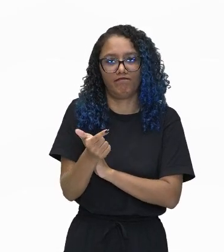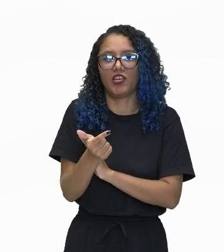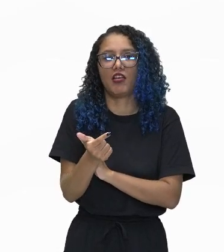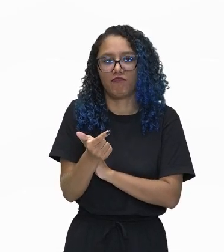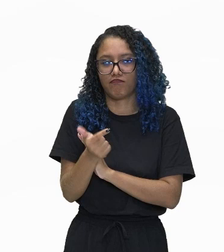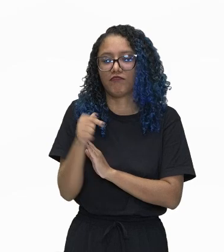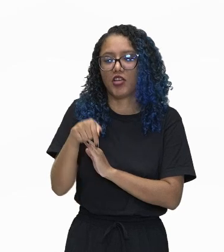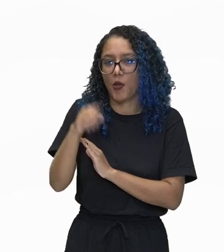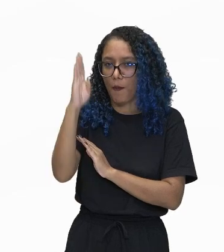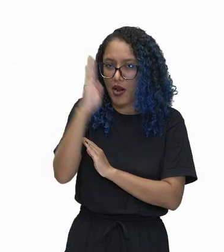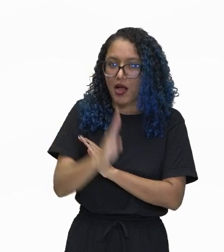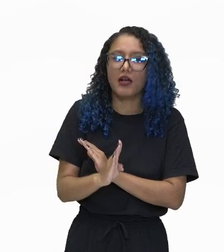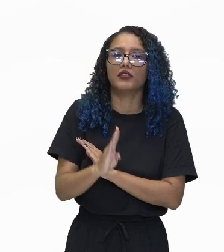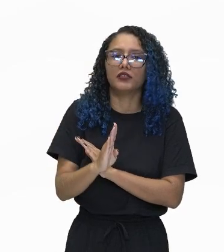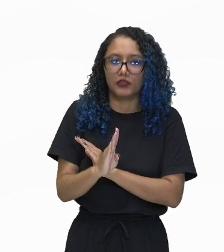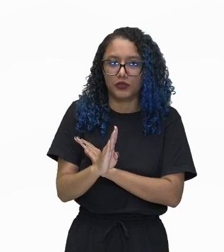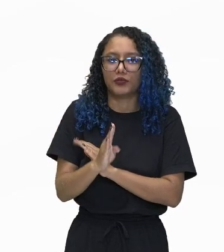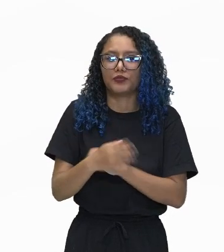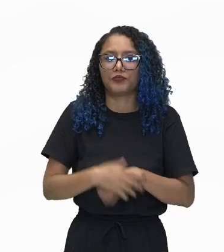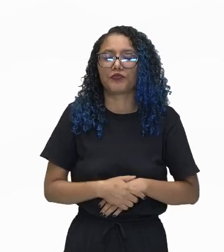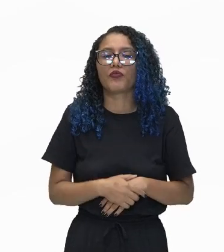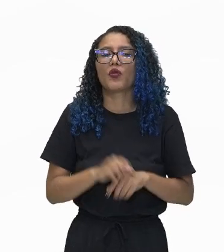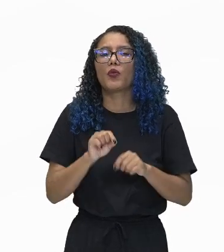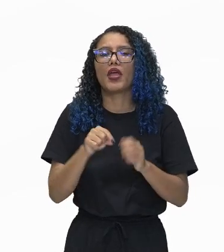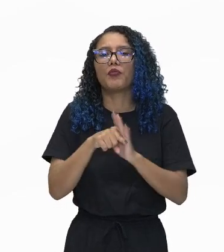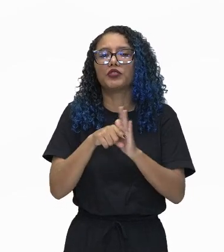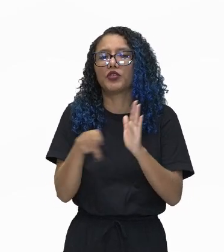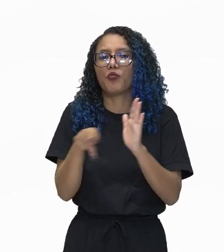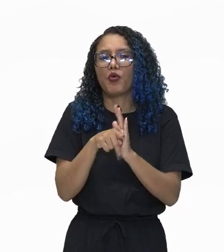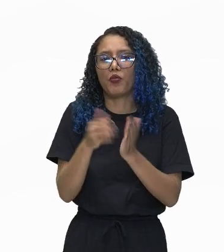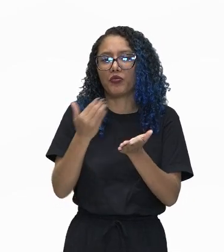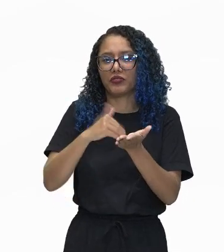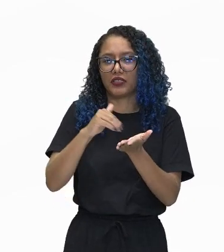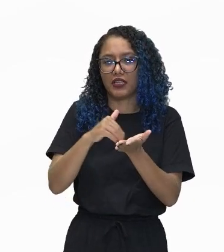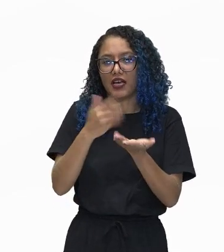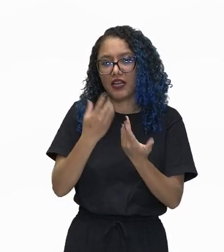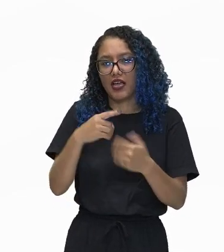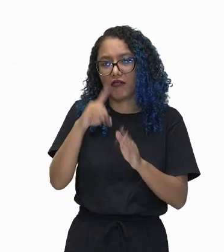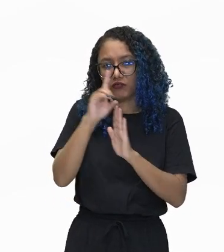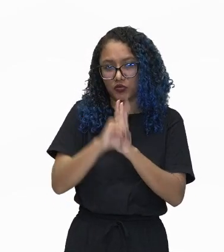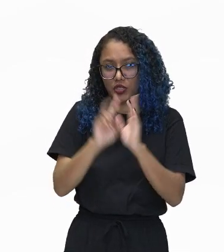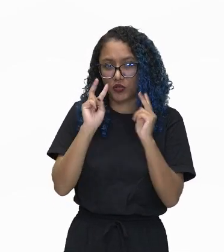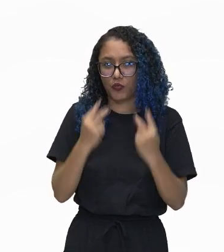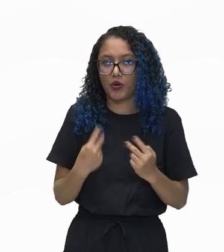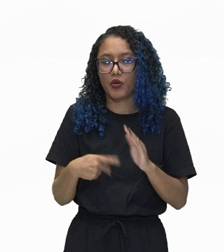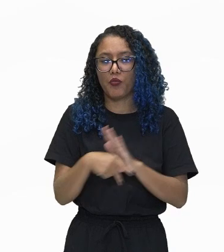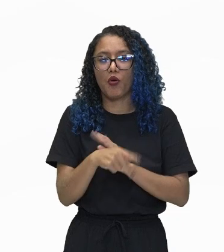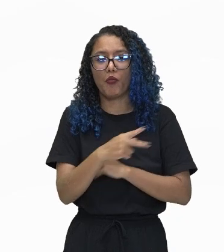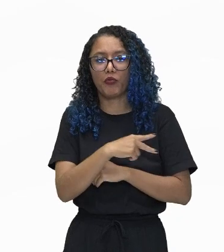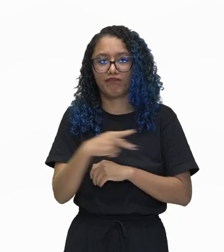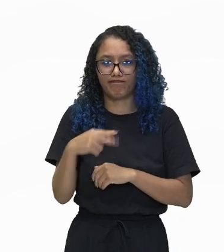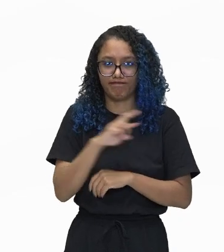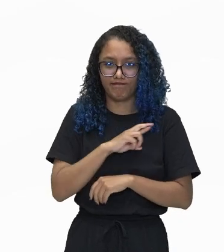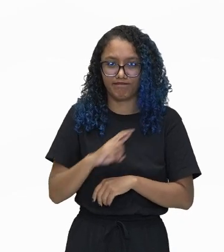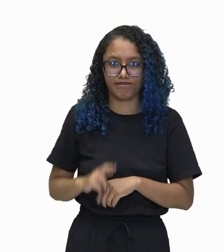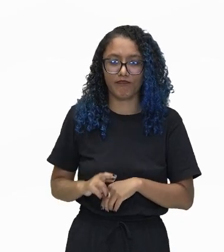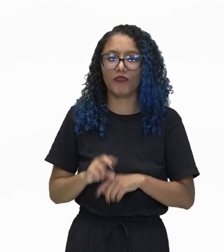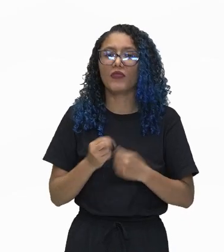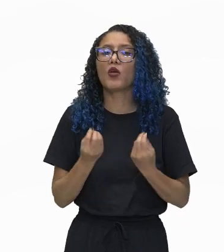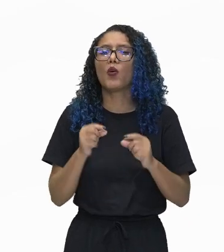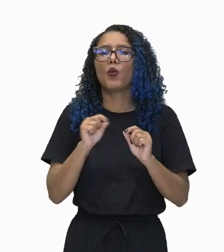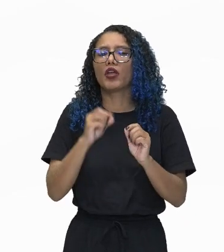A estimativa é da Secretaria de Direitos Humanos da Presidência da República. A negligência é o crime